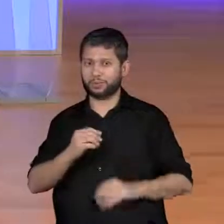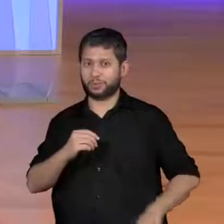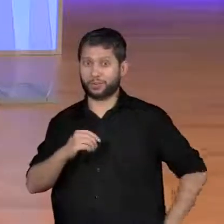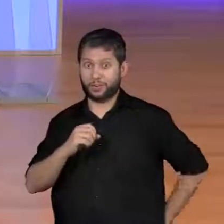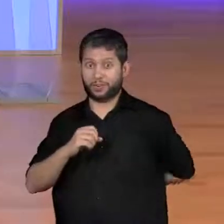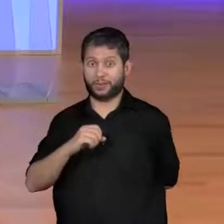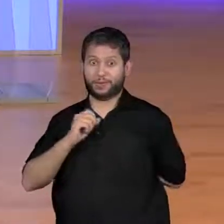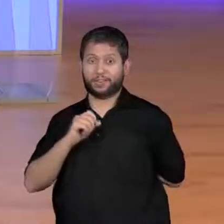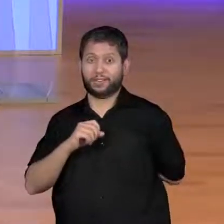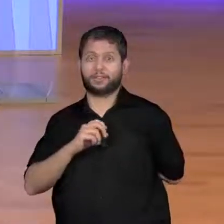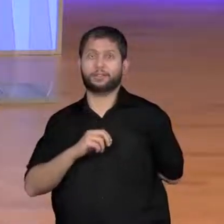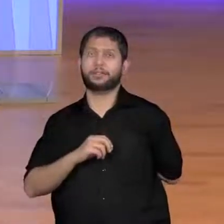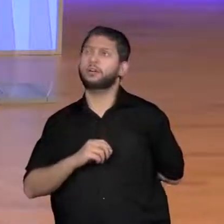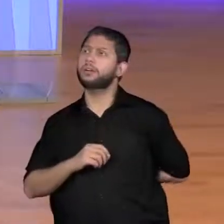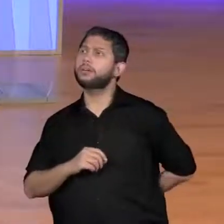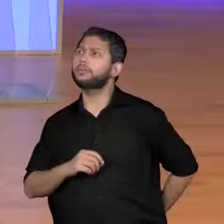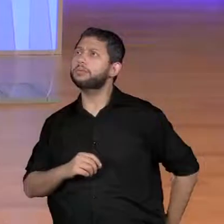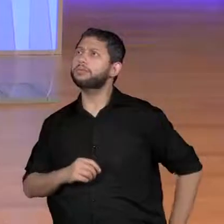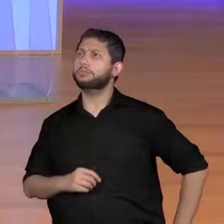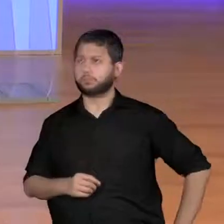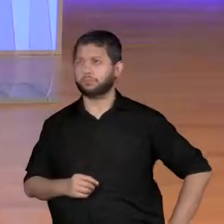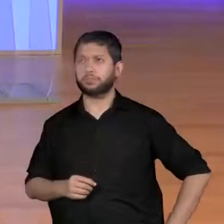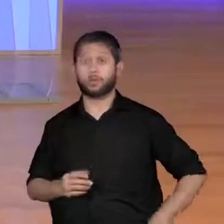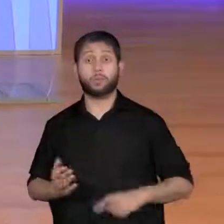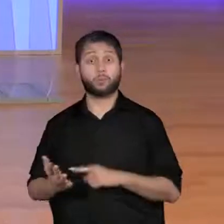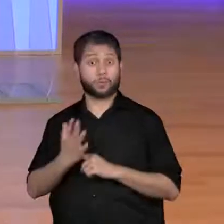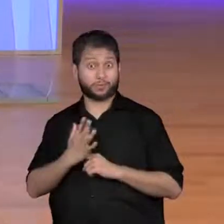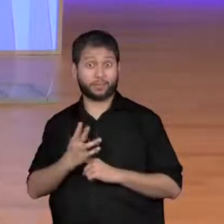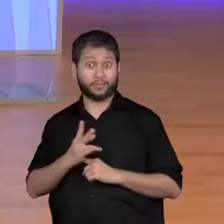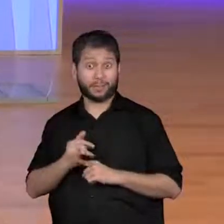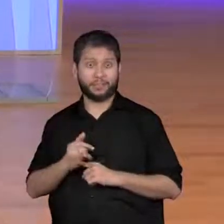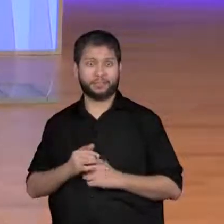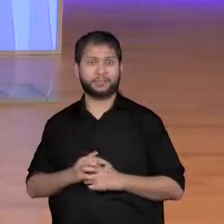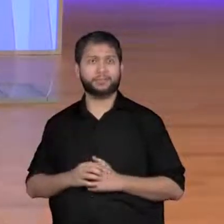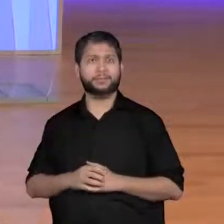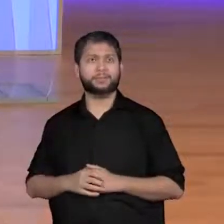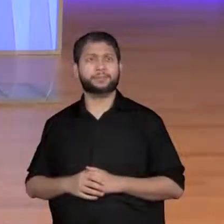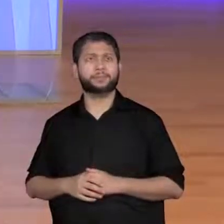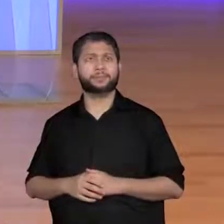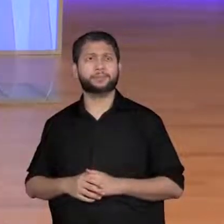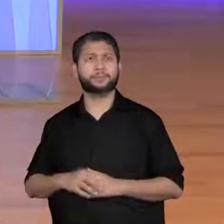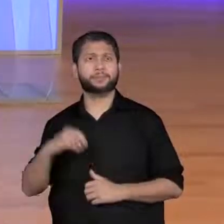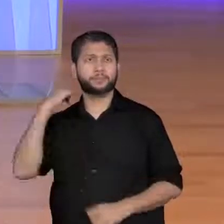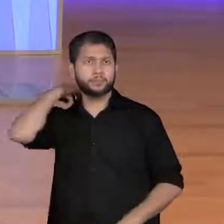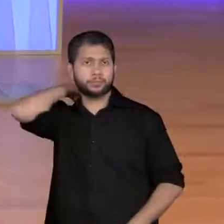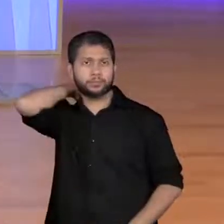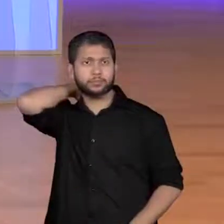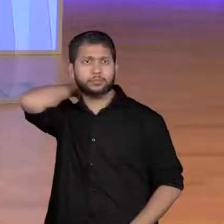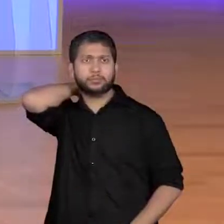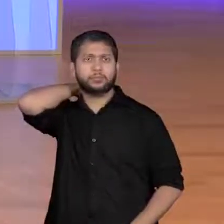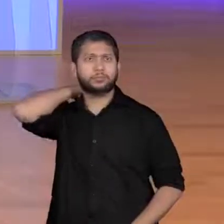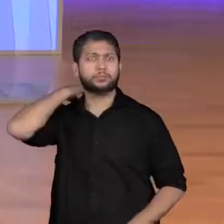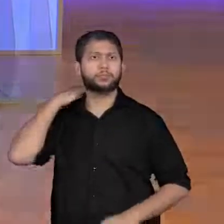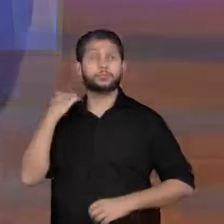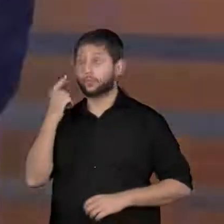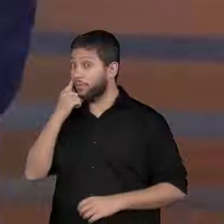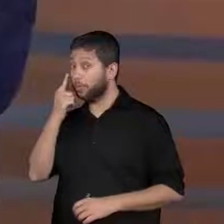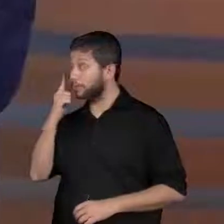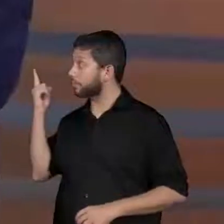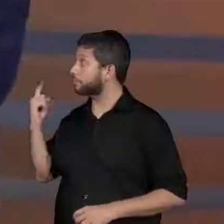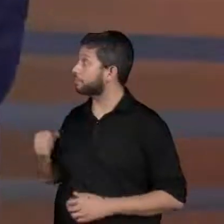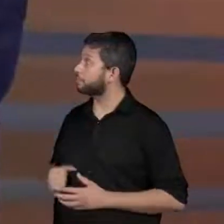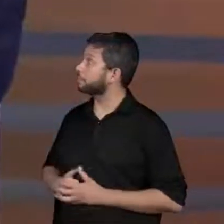preparou. Oráculo, né? O oráculo. Tivemos algumas outras contribuições também, mas vamos